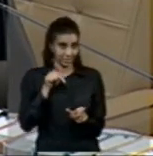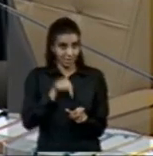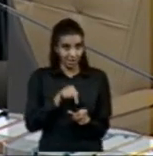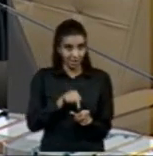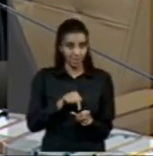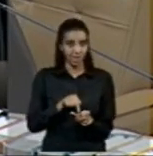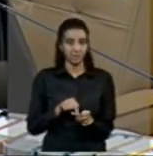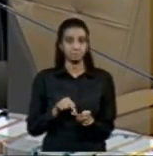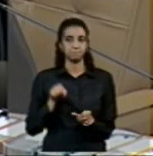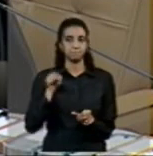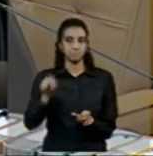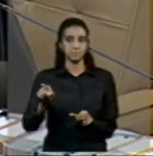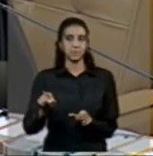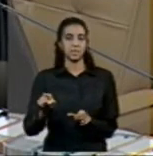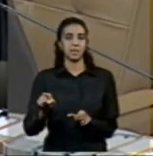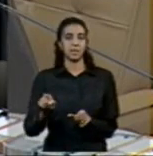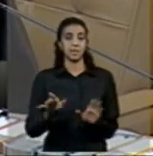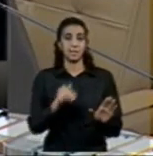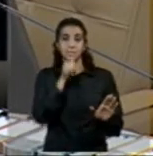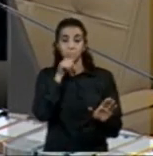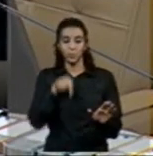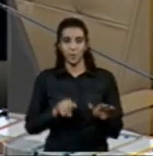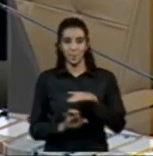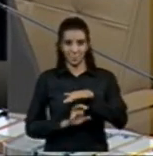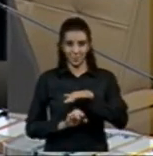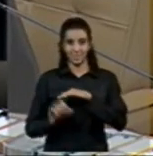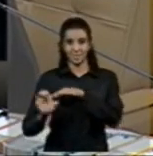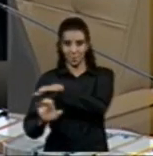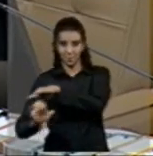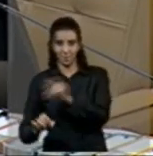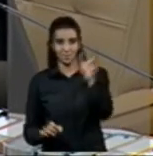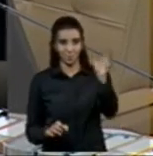o tomador dos serviços, no sentido externo,